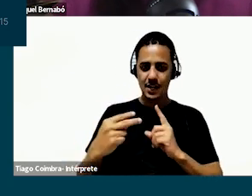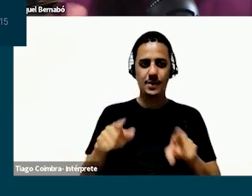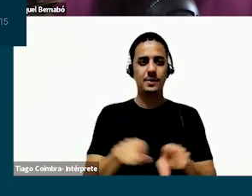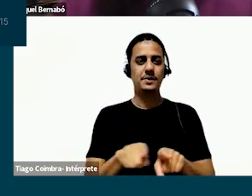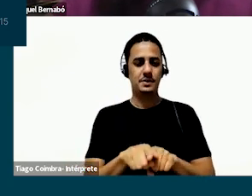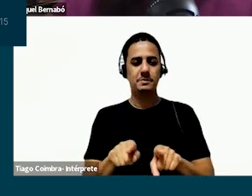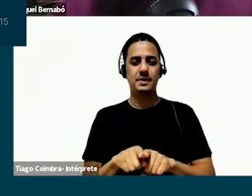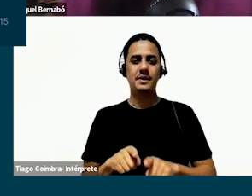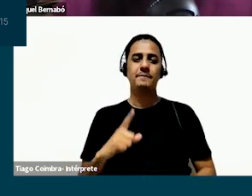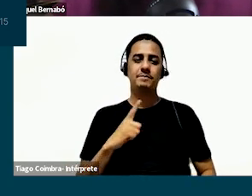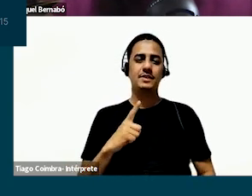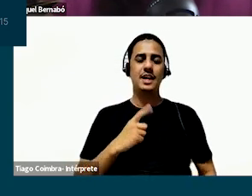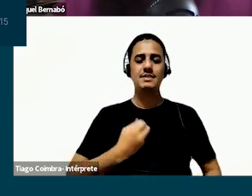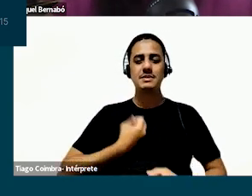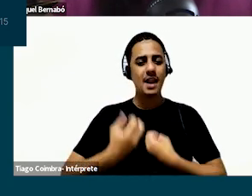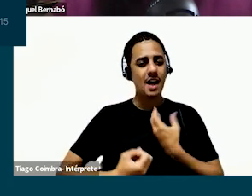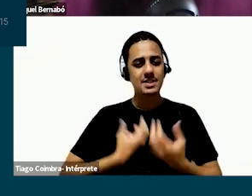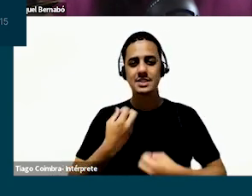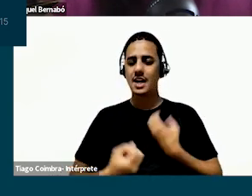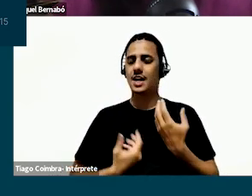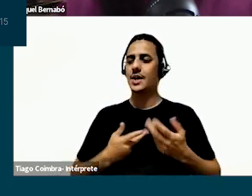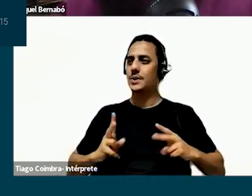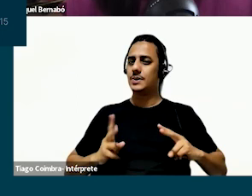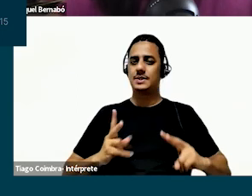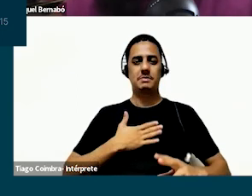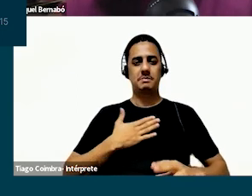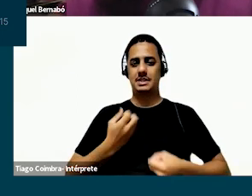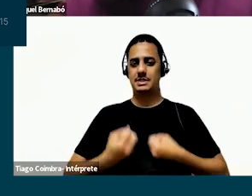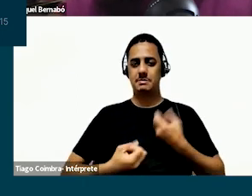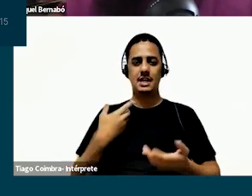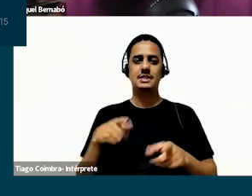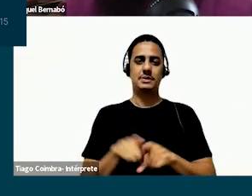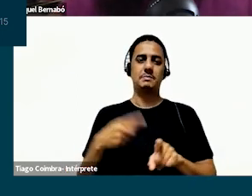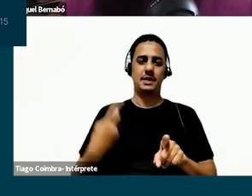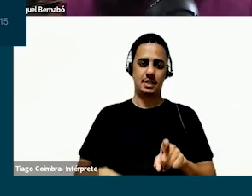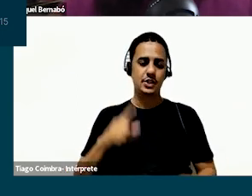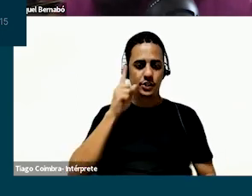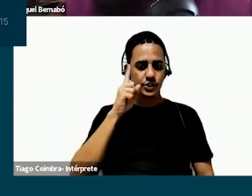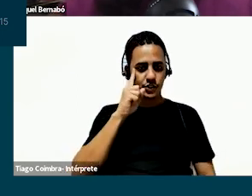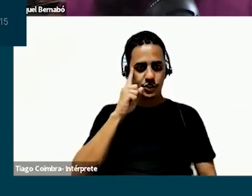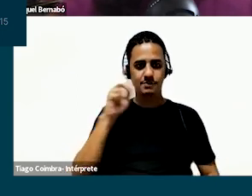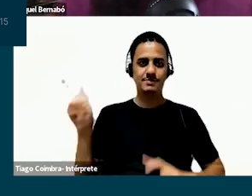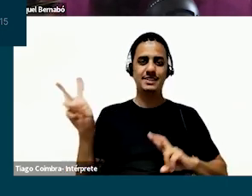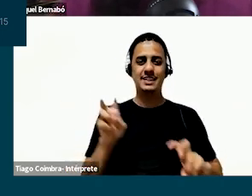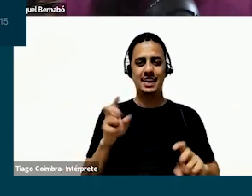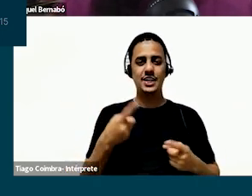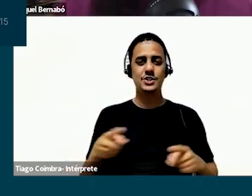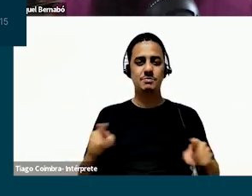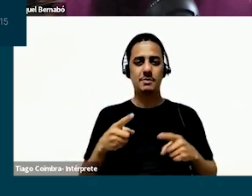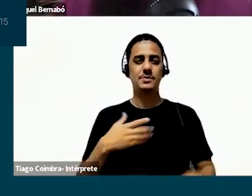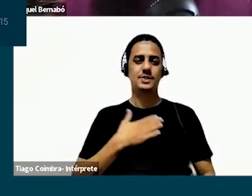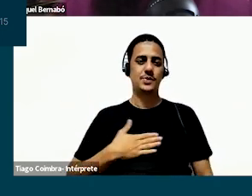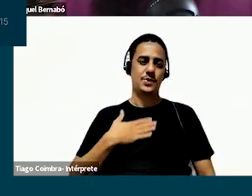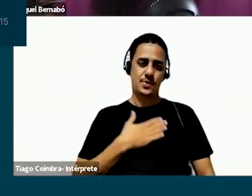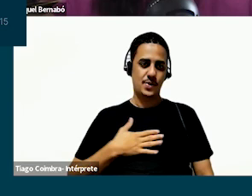até contradizer as visões que eu trouxe com essas inspirações que me inspiram todos os dias, me inspiraram nessa palestra, e